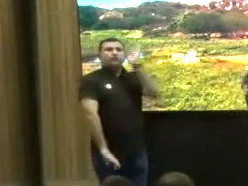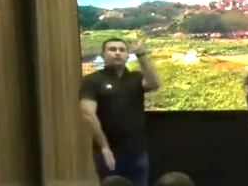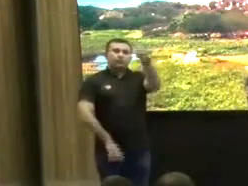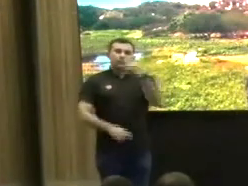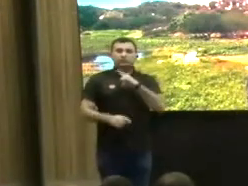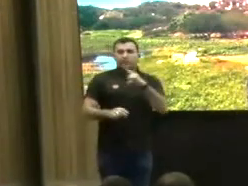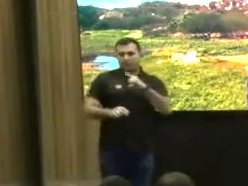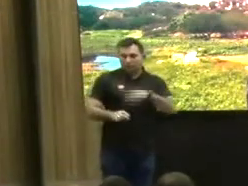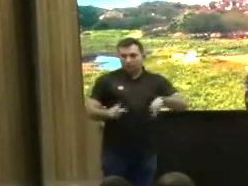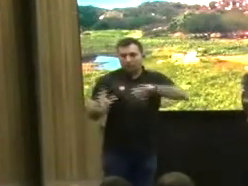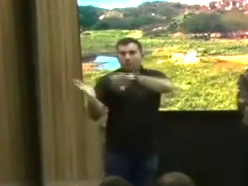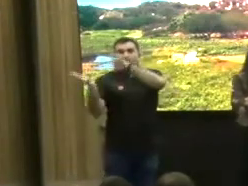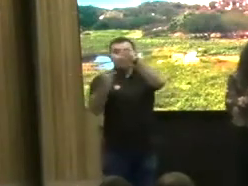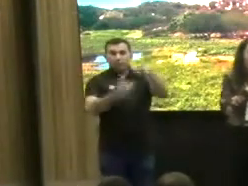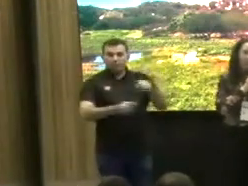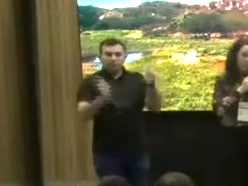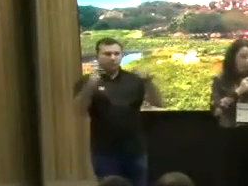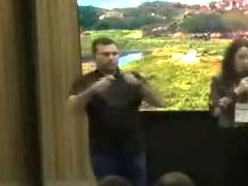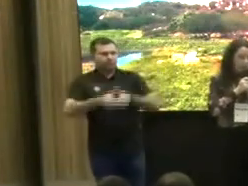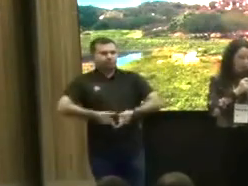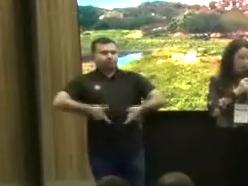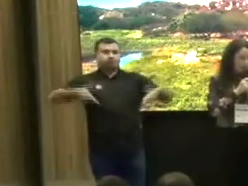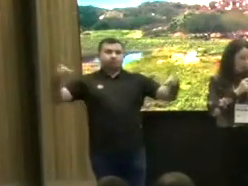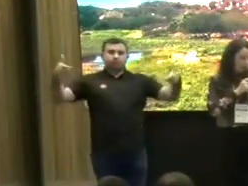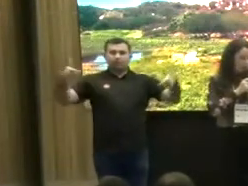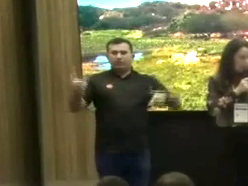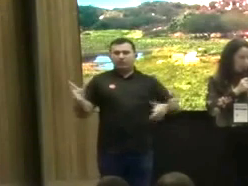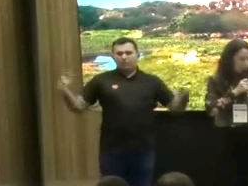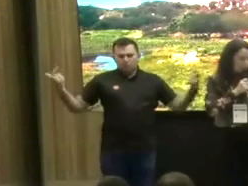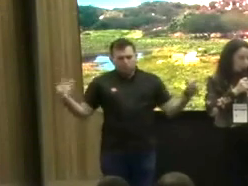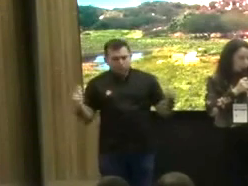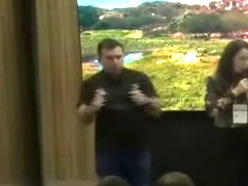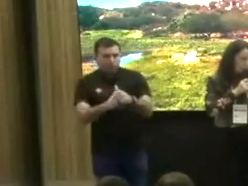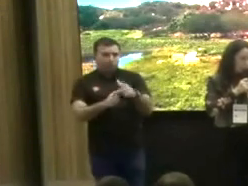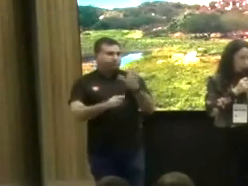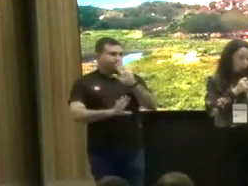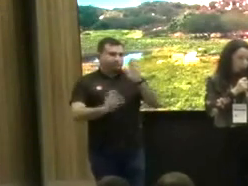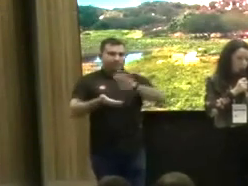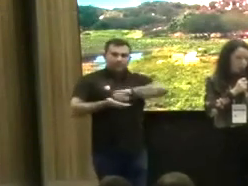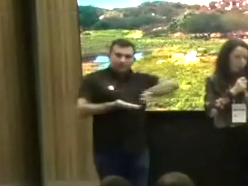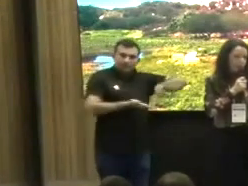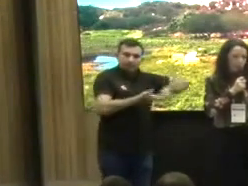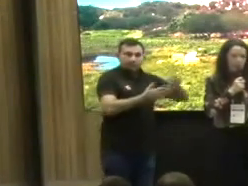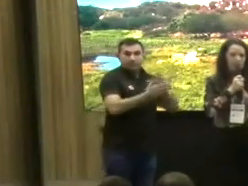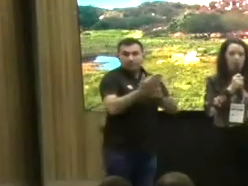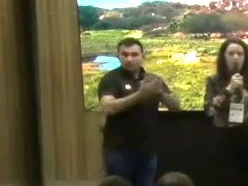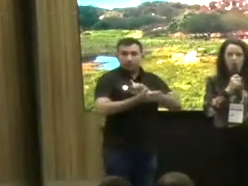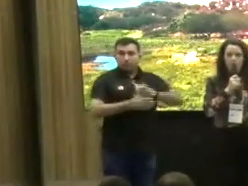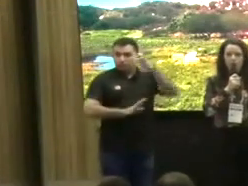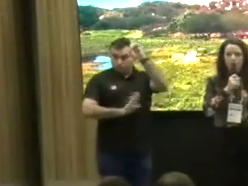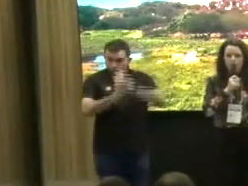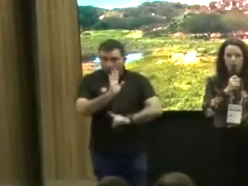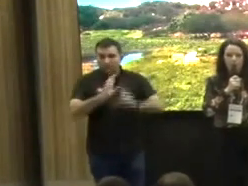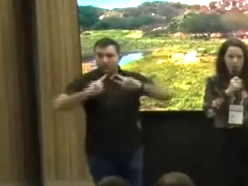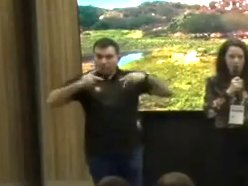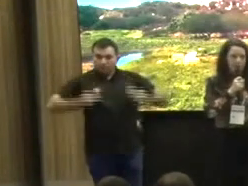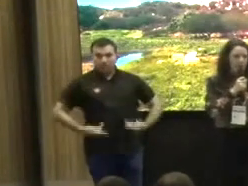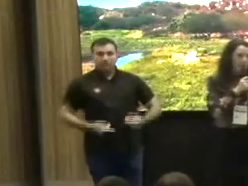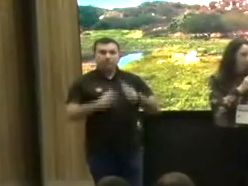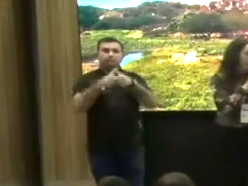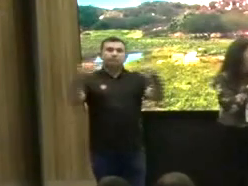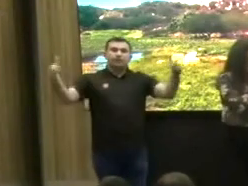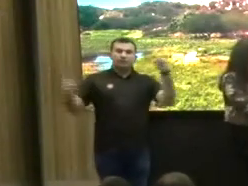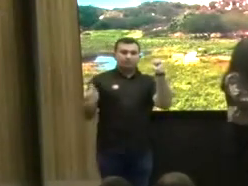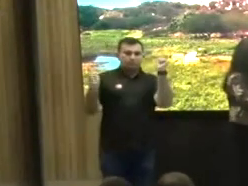que nosso mundo seja de abundância, não de escassez, e que todos desfrutem dos mesmos direitos humanos de forma